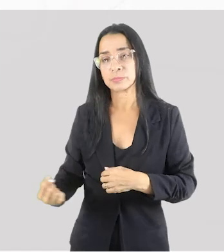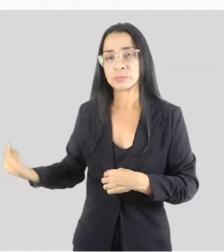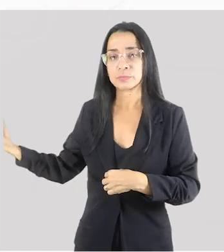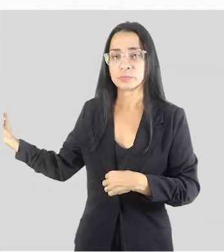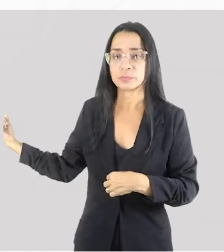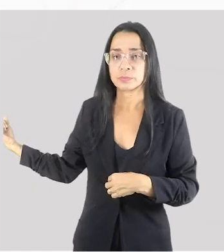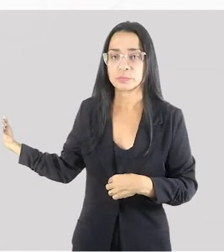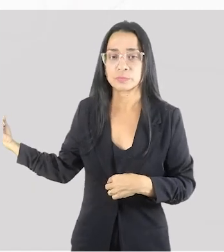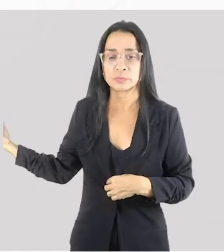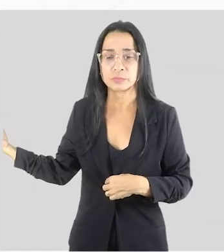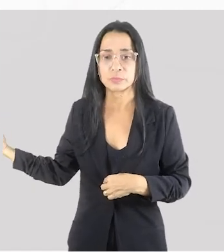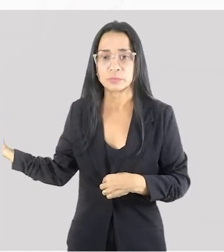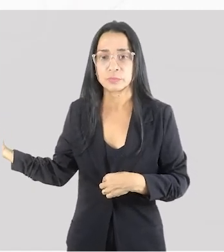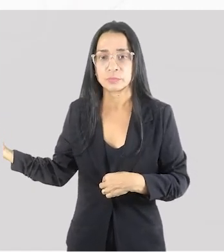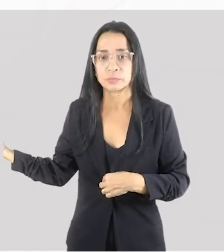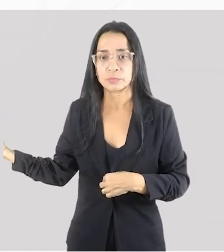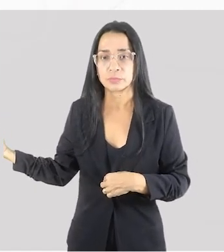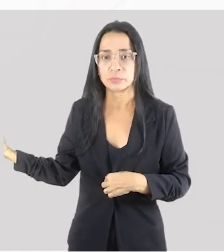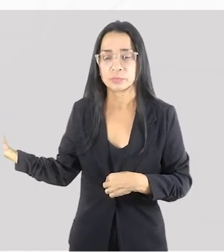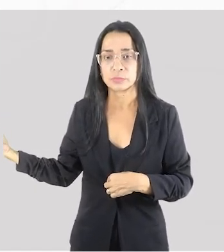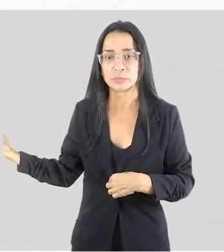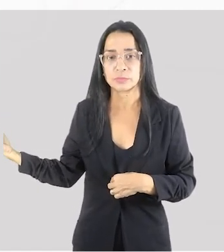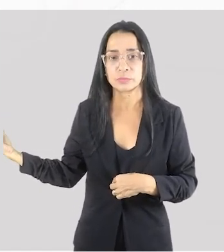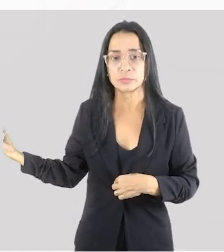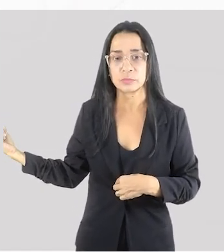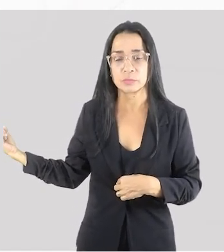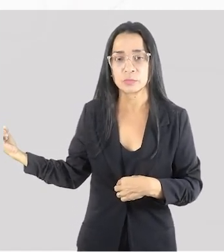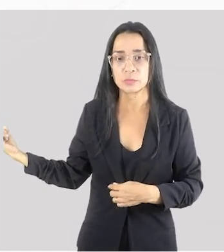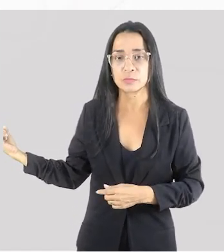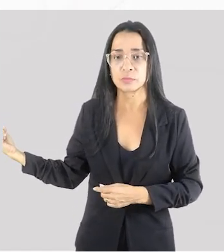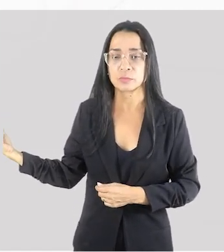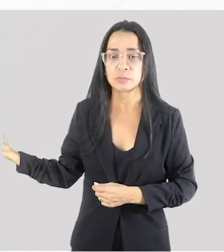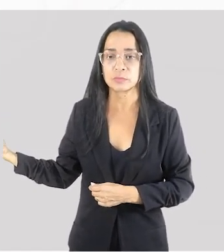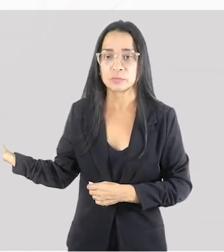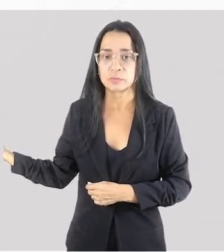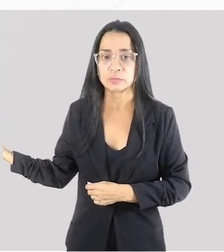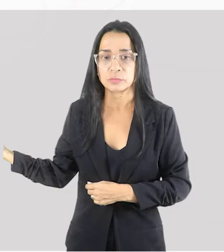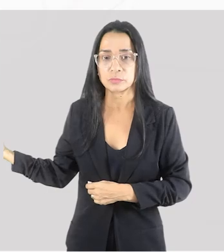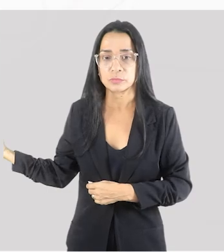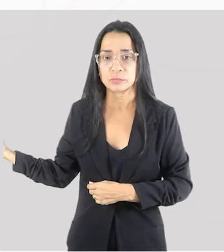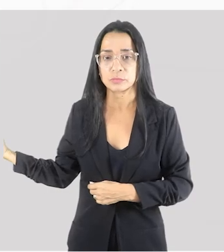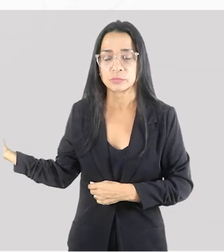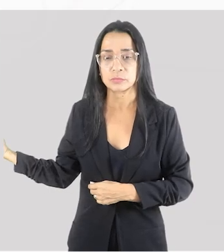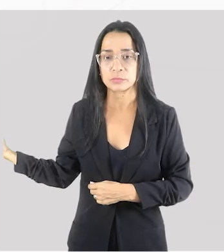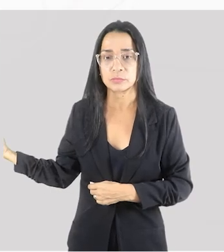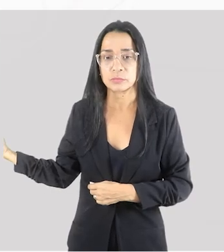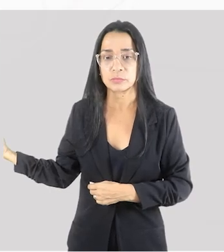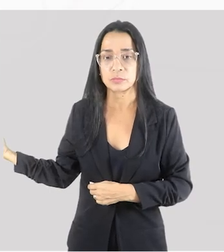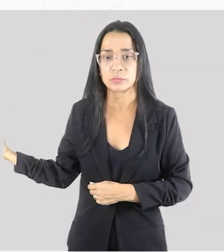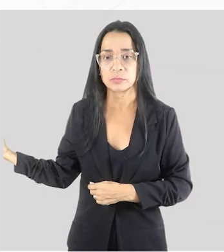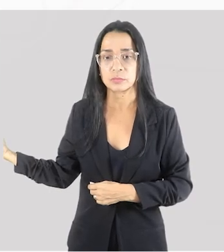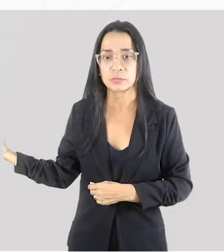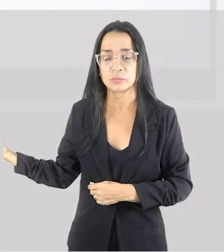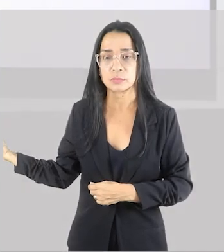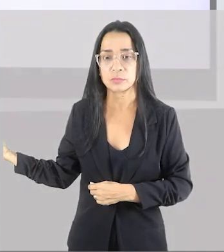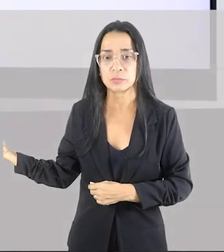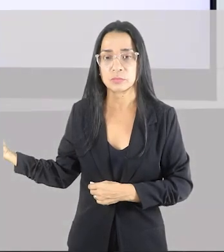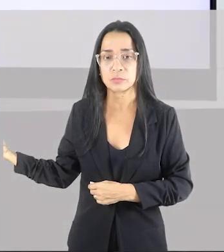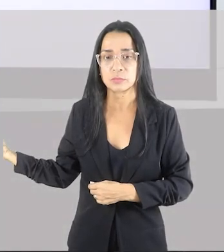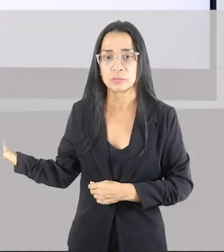como os ocorridos em Chernobyl e Fukushima, geram preocupação devido às grandes quantidades de material